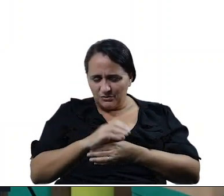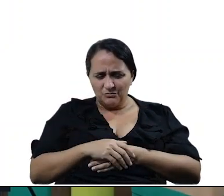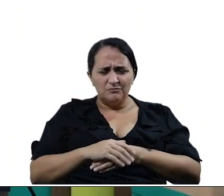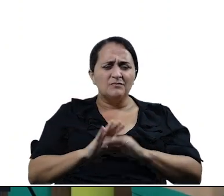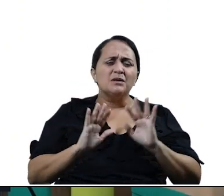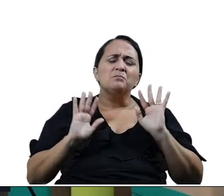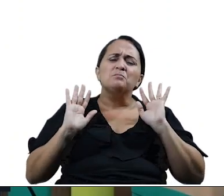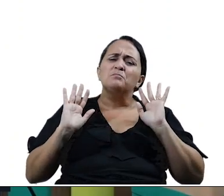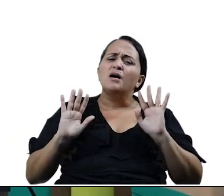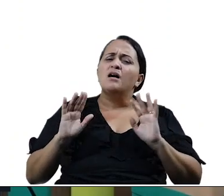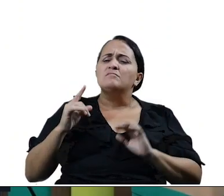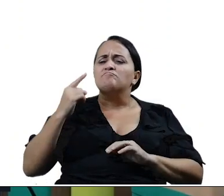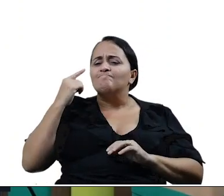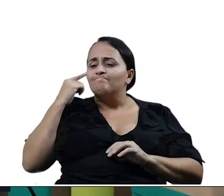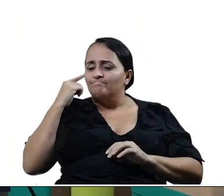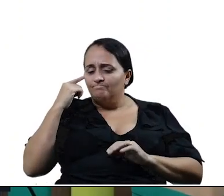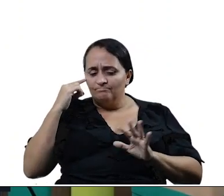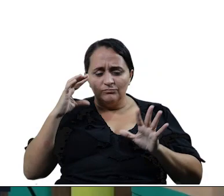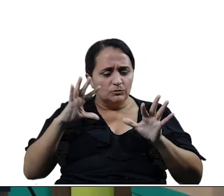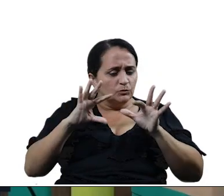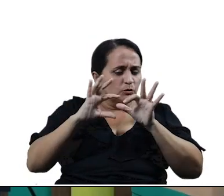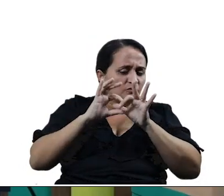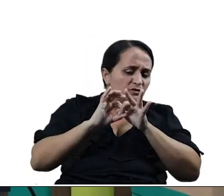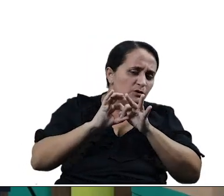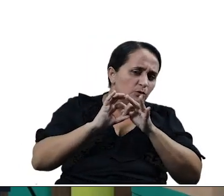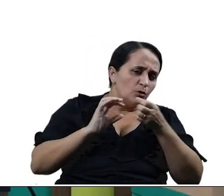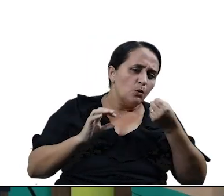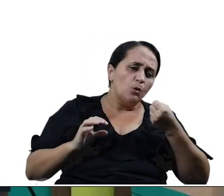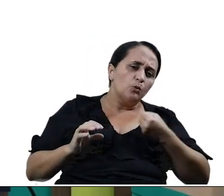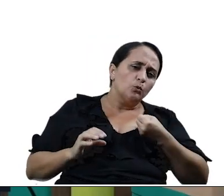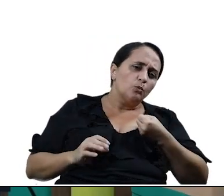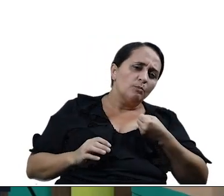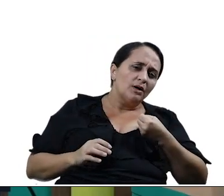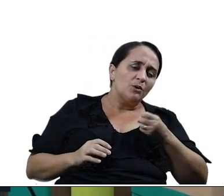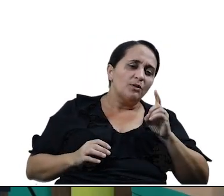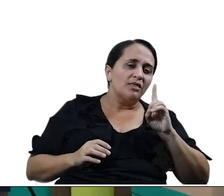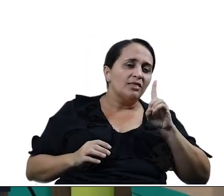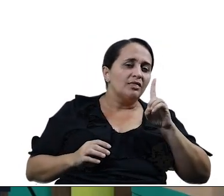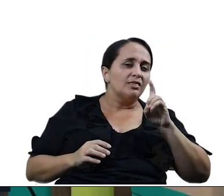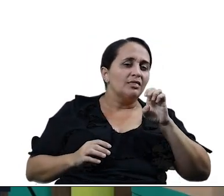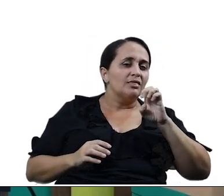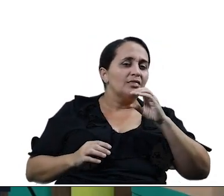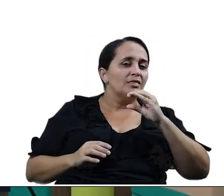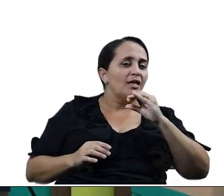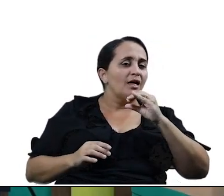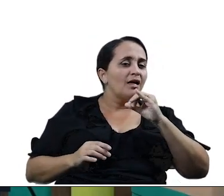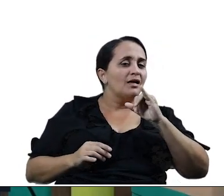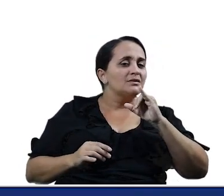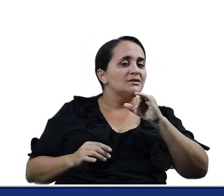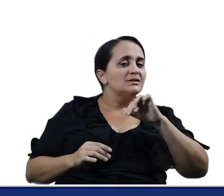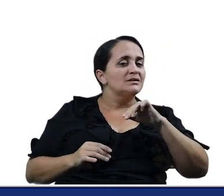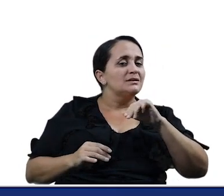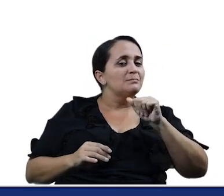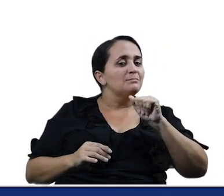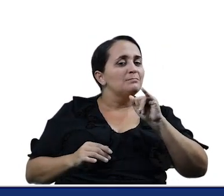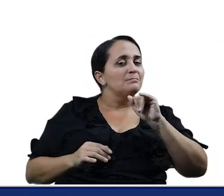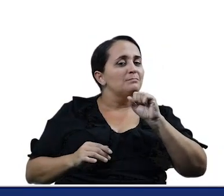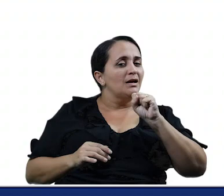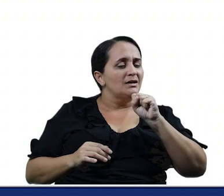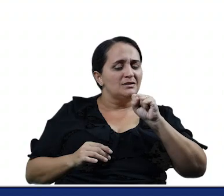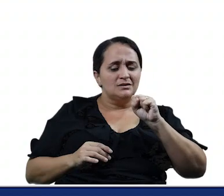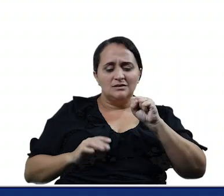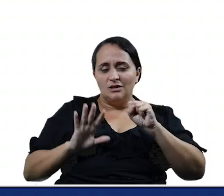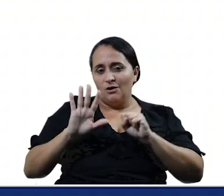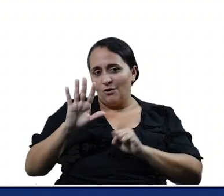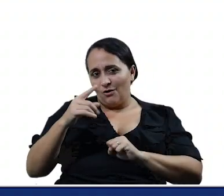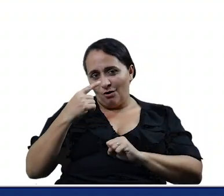vínculo do nosso sistema monetário com os números decimais. E eu acho que vai ficar bem claro à medida que a gente observa o